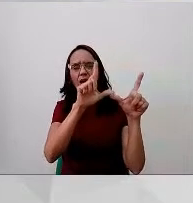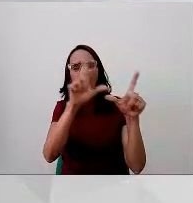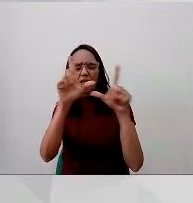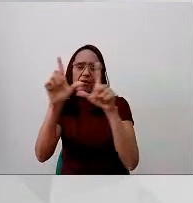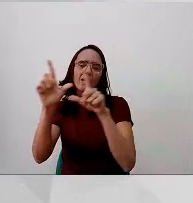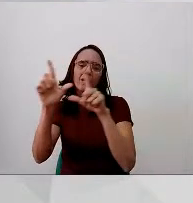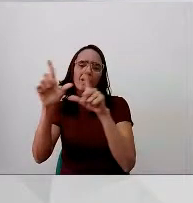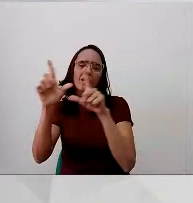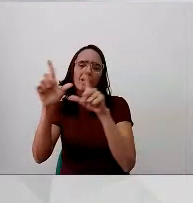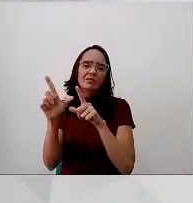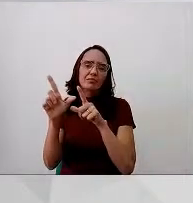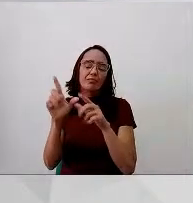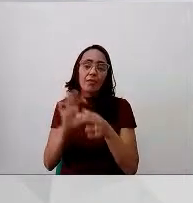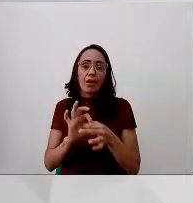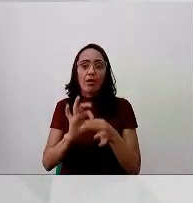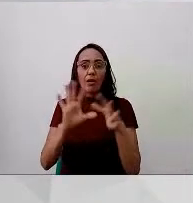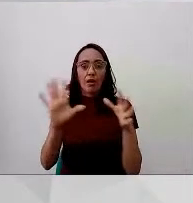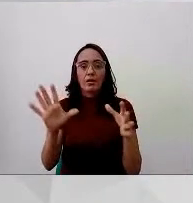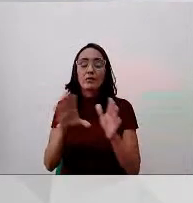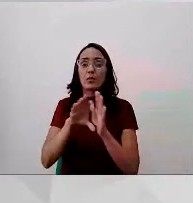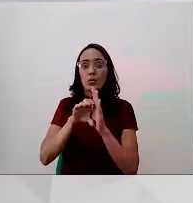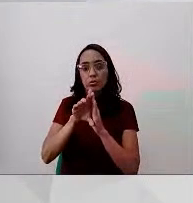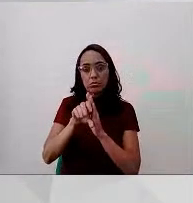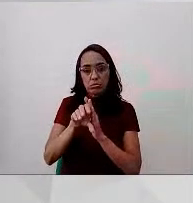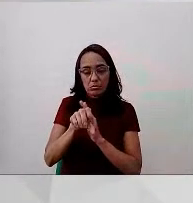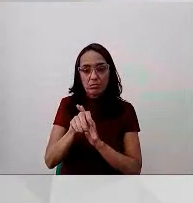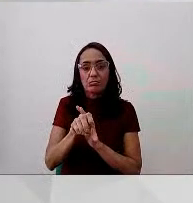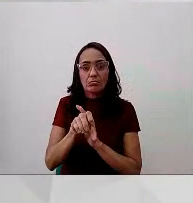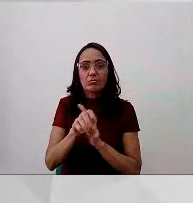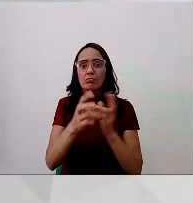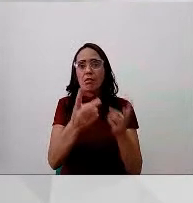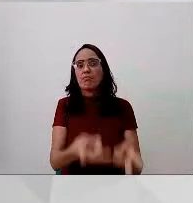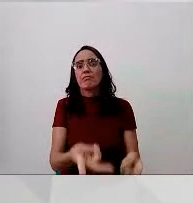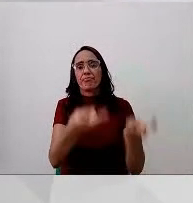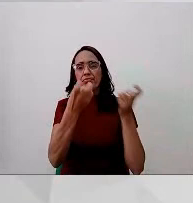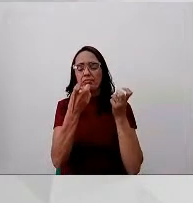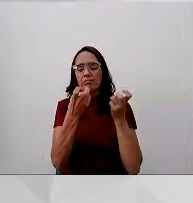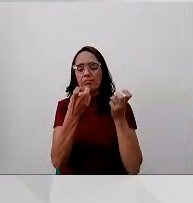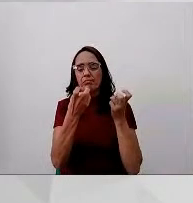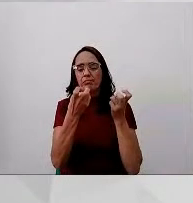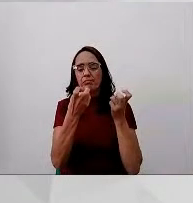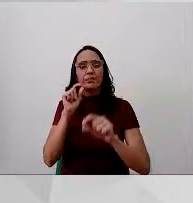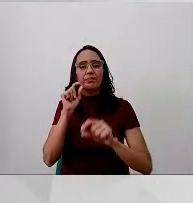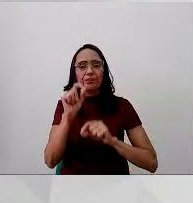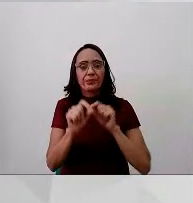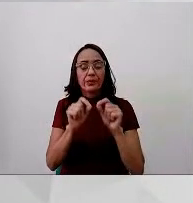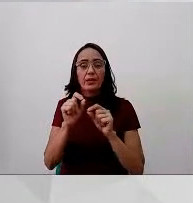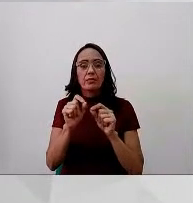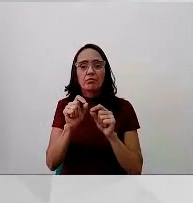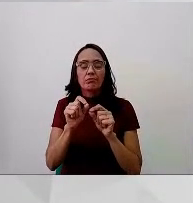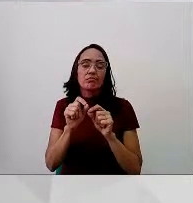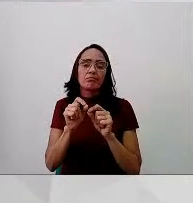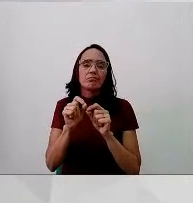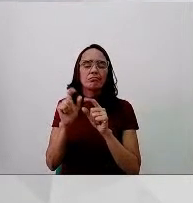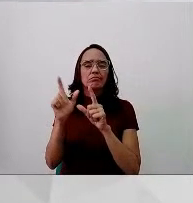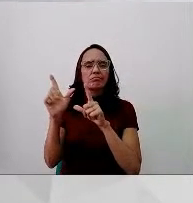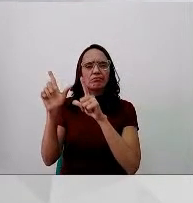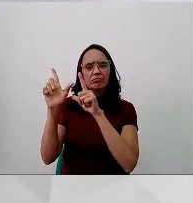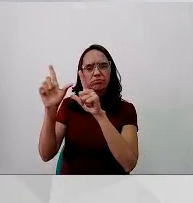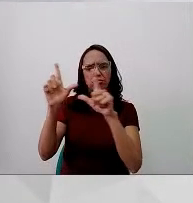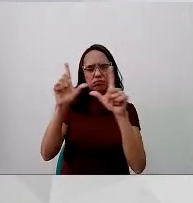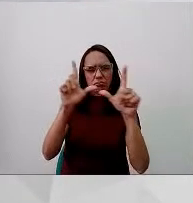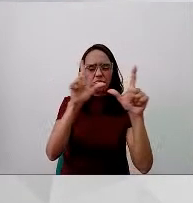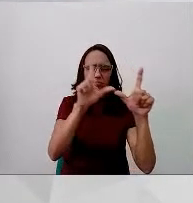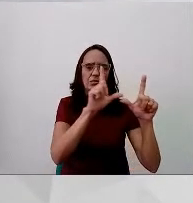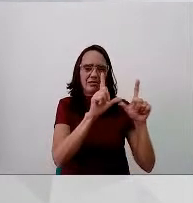imagens, conseguia detectar, né, identificar algumas imagens. O primeiro